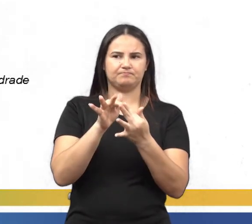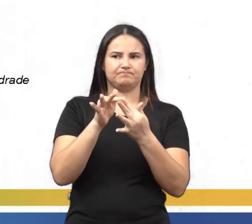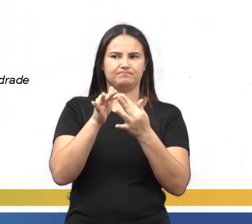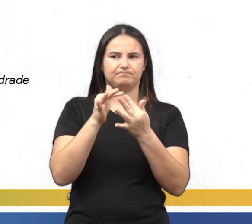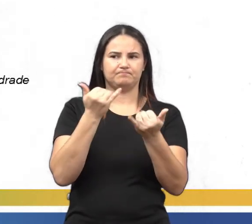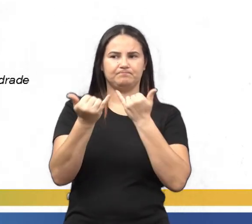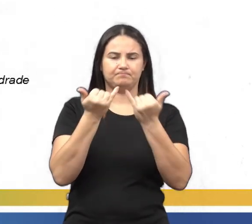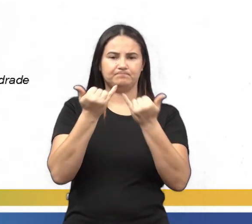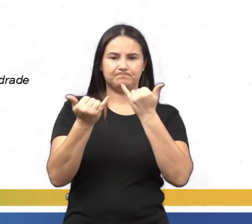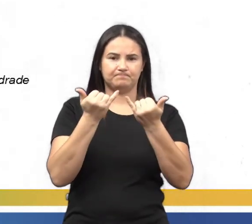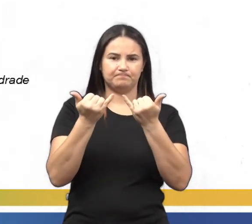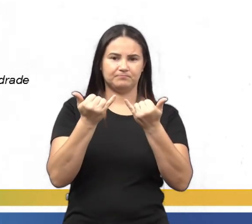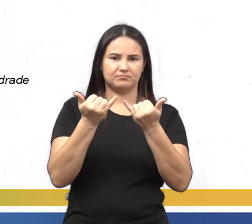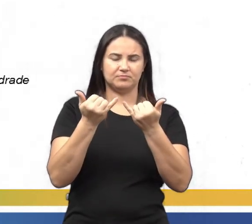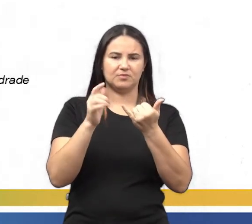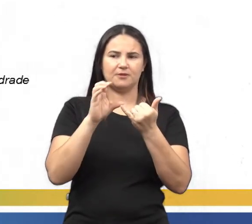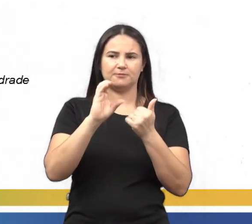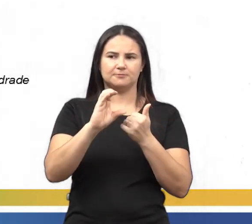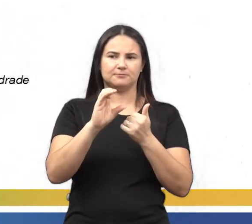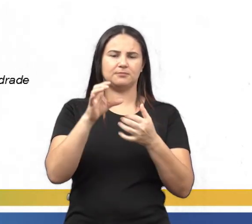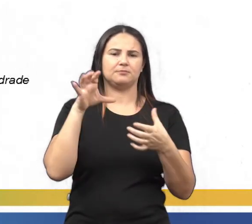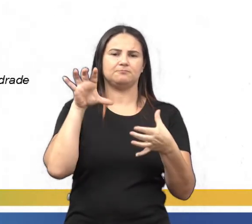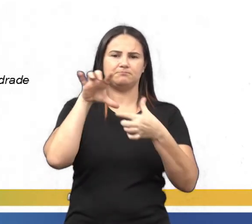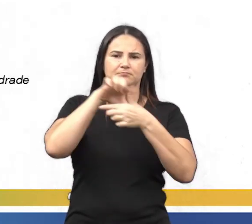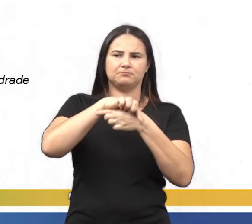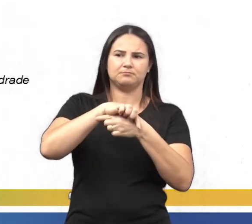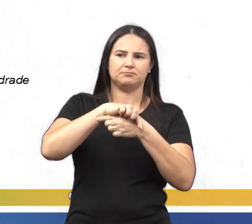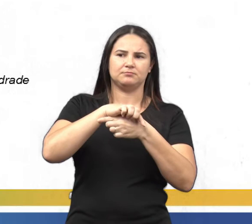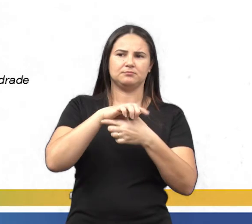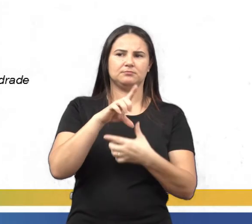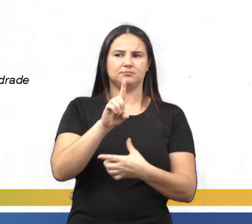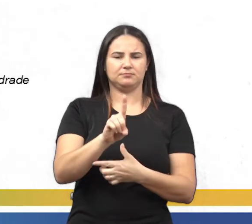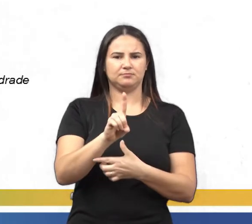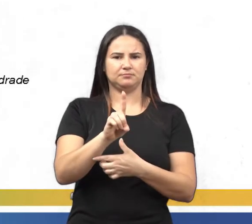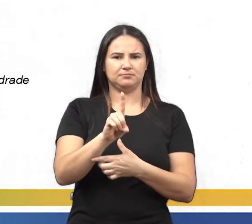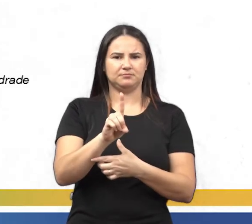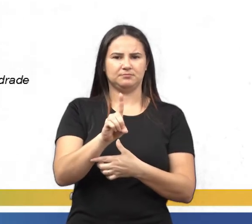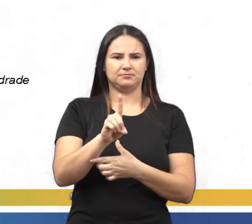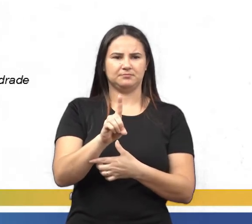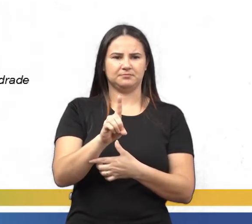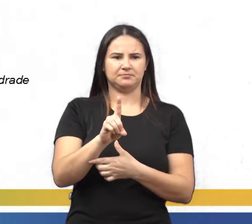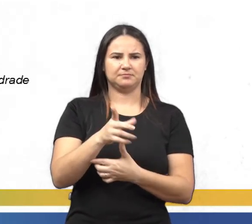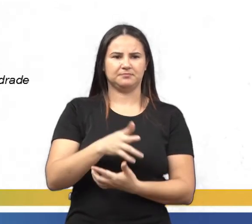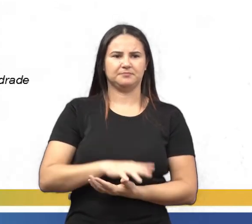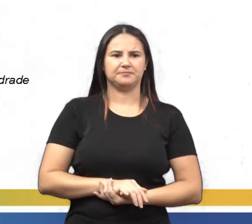C, função metalinguística? Ou a D, função apelativa?